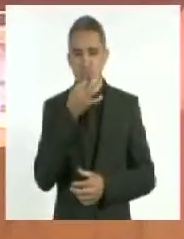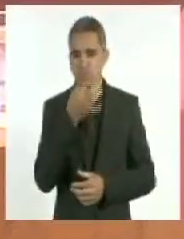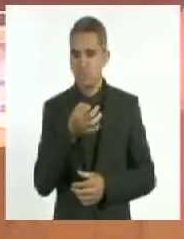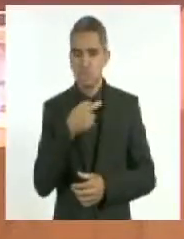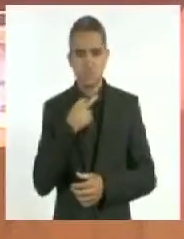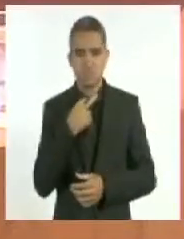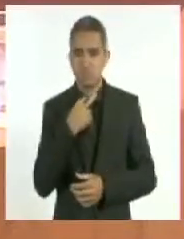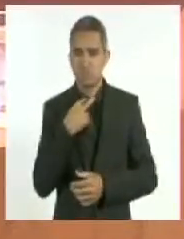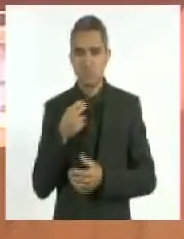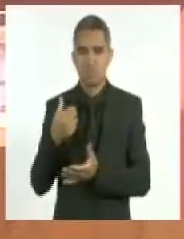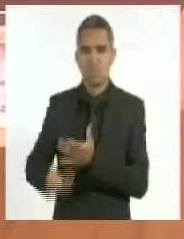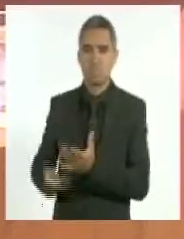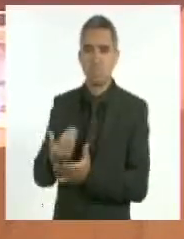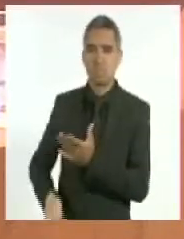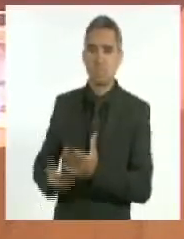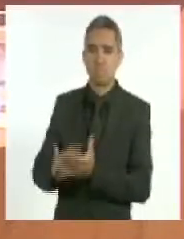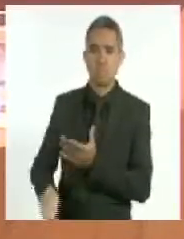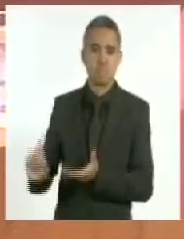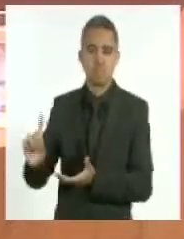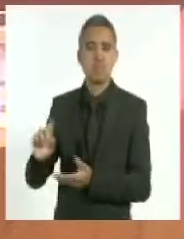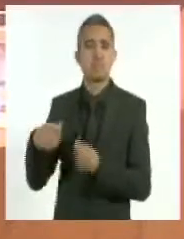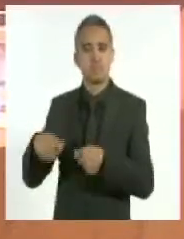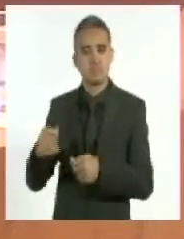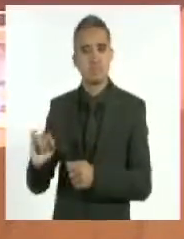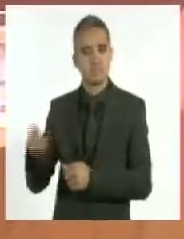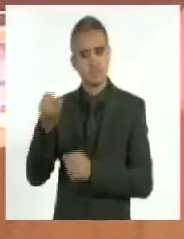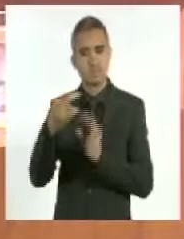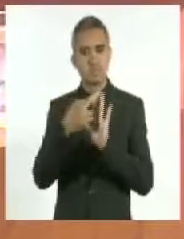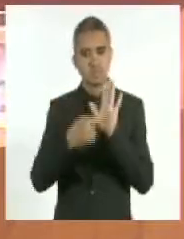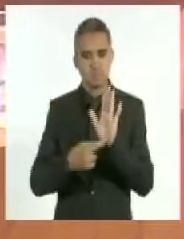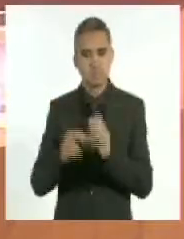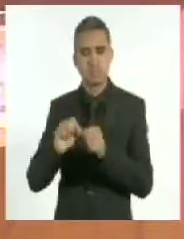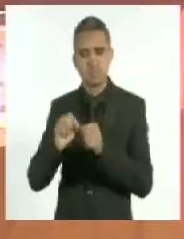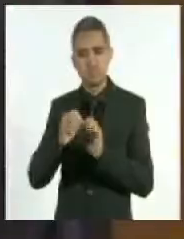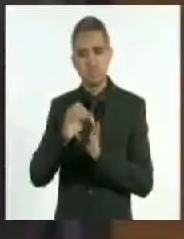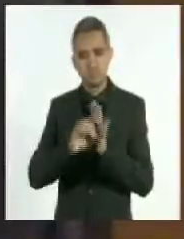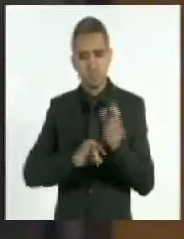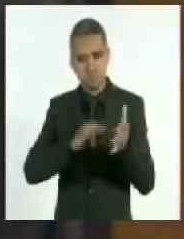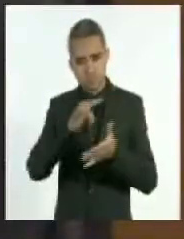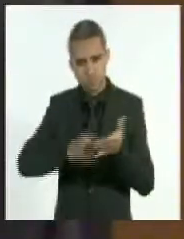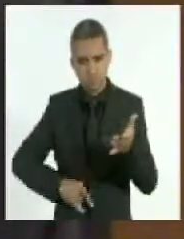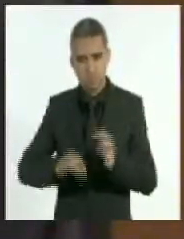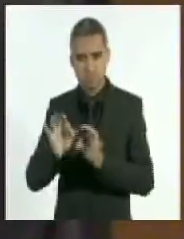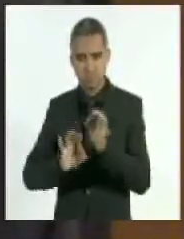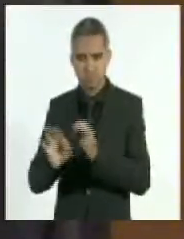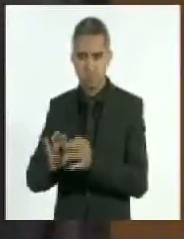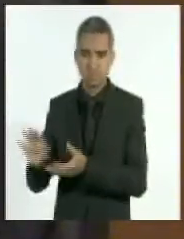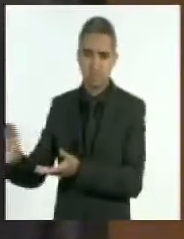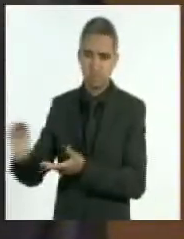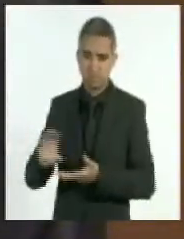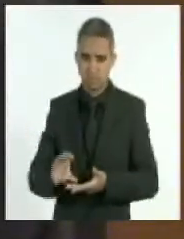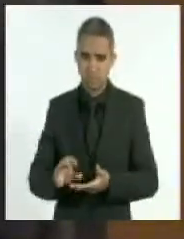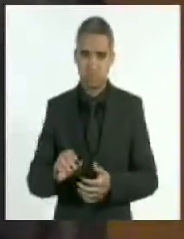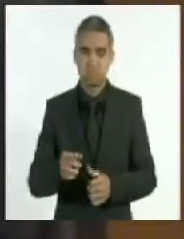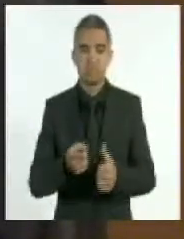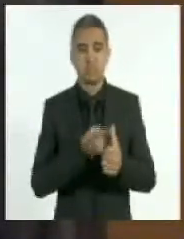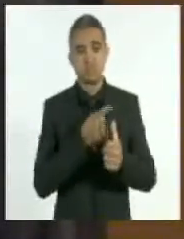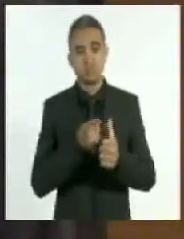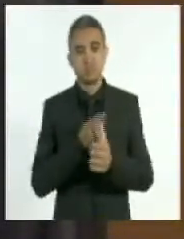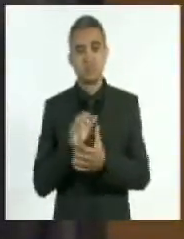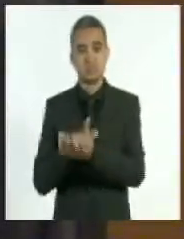receita. Concedo a parte ao deputado Rafael Leitão, com o maior prazer. Primeiro, quero parabenizar Vossa Excelência